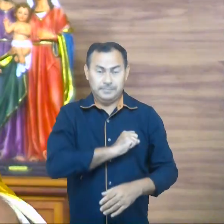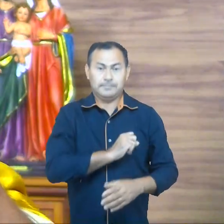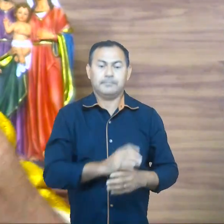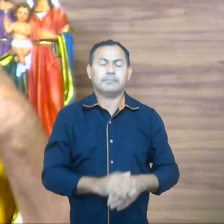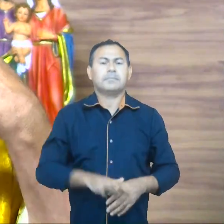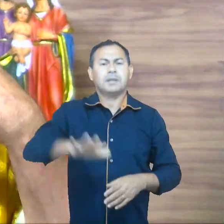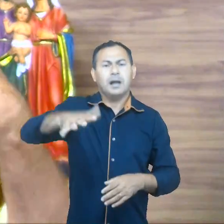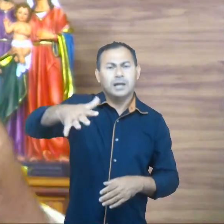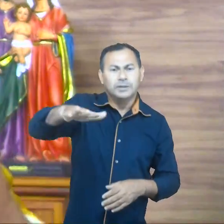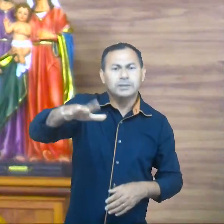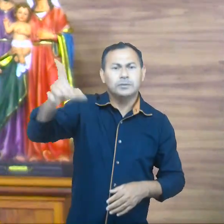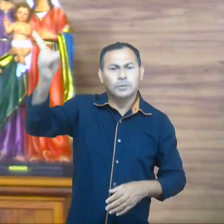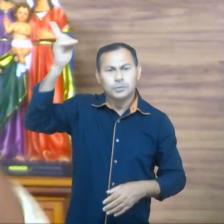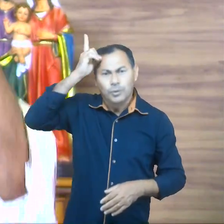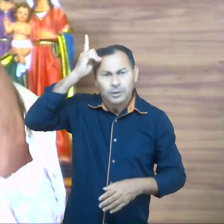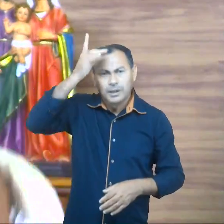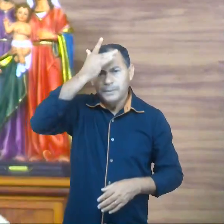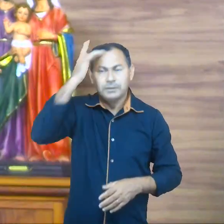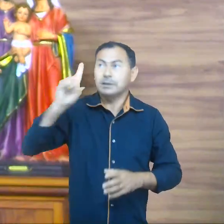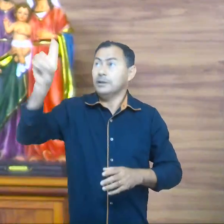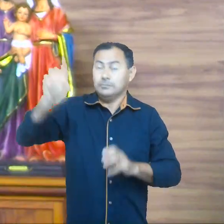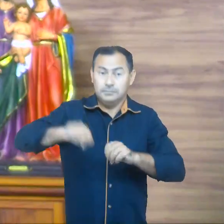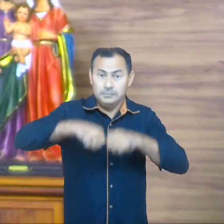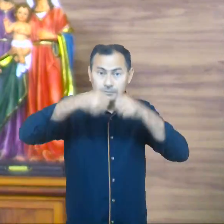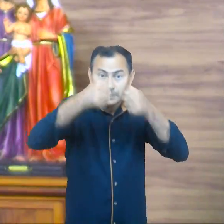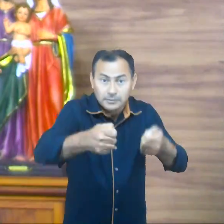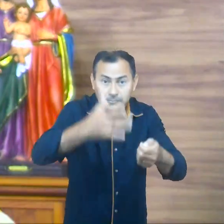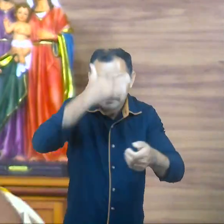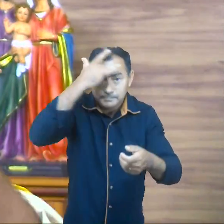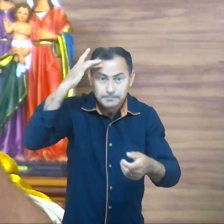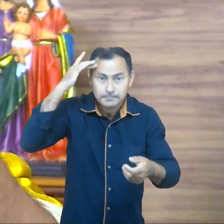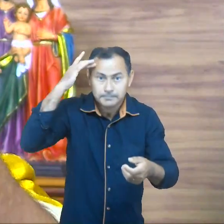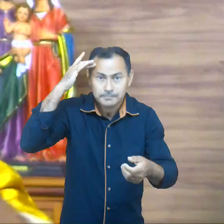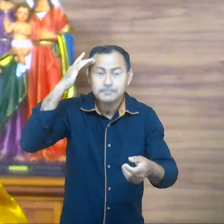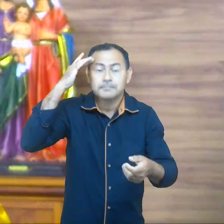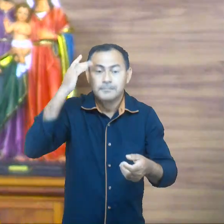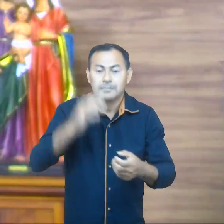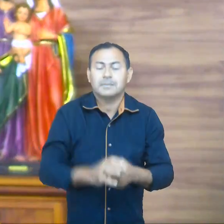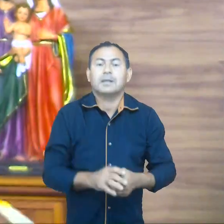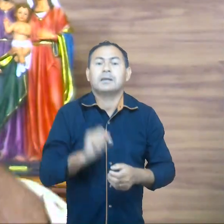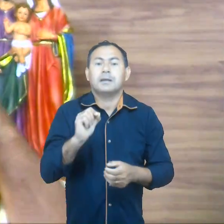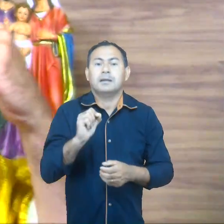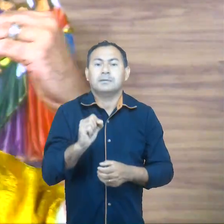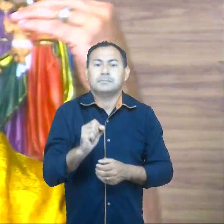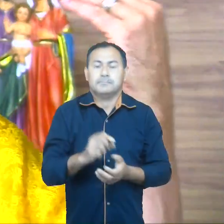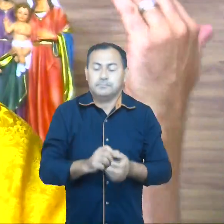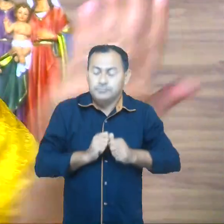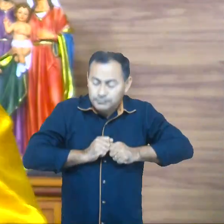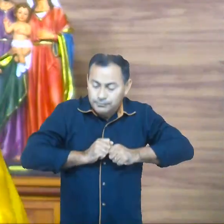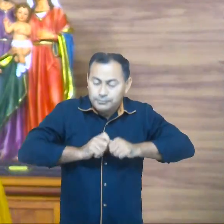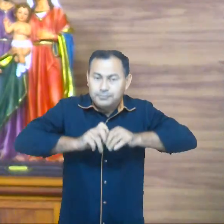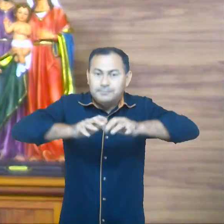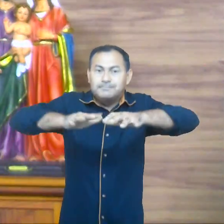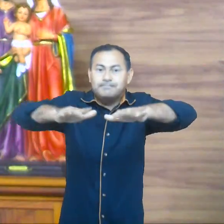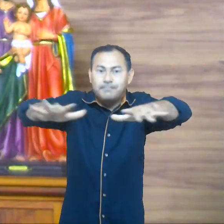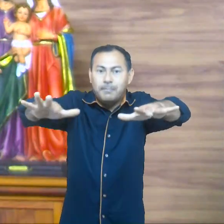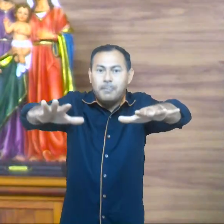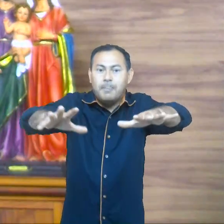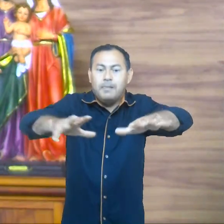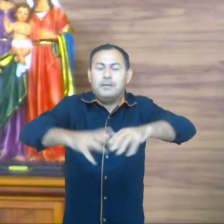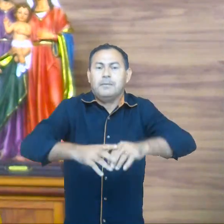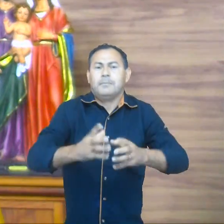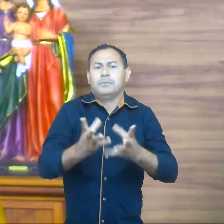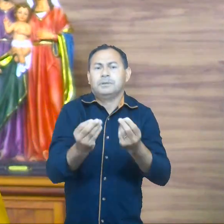Às vezes o dom da pessoa, que Deus deu para a pessoa, é para se expandir para milhares